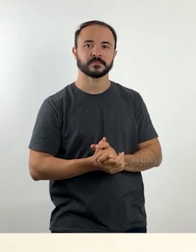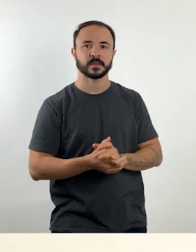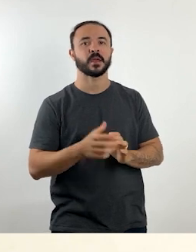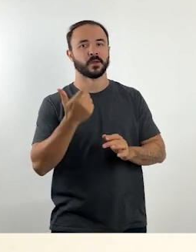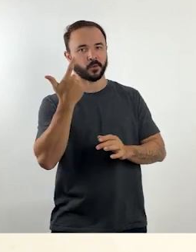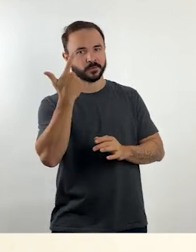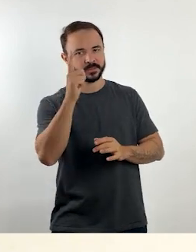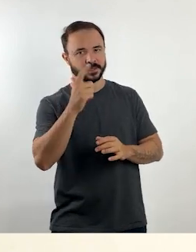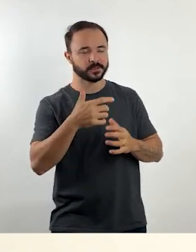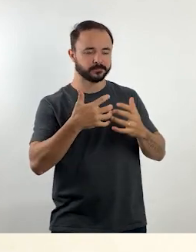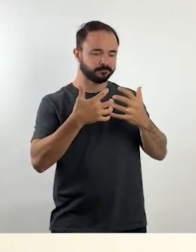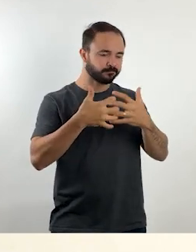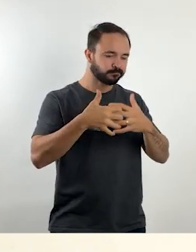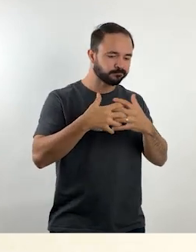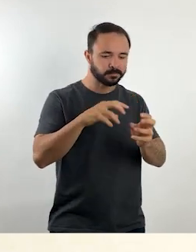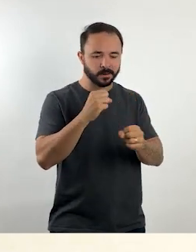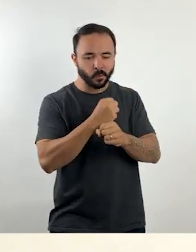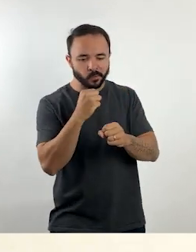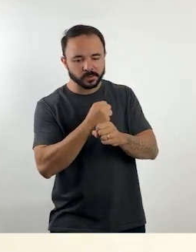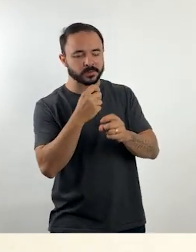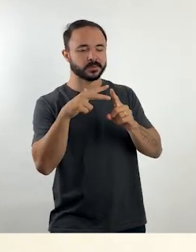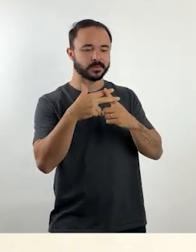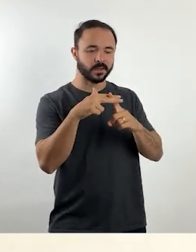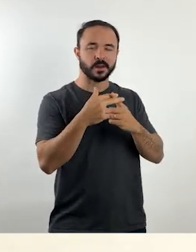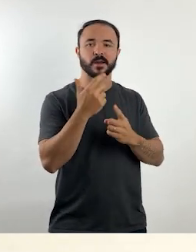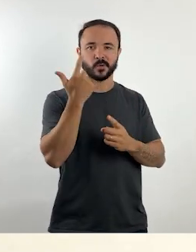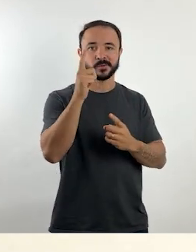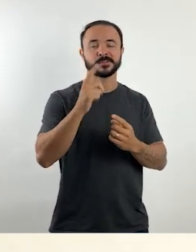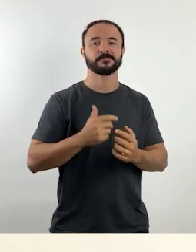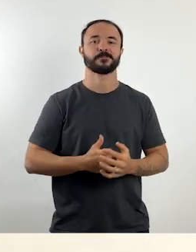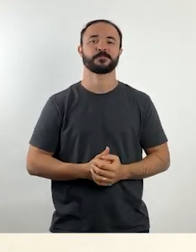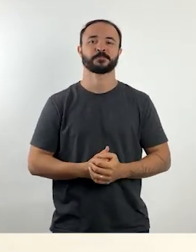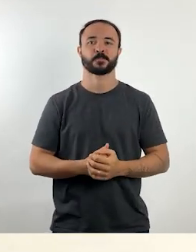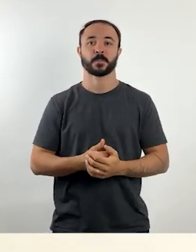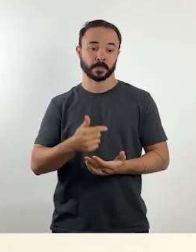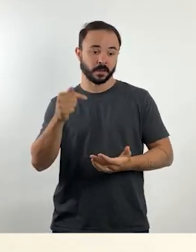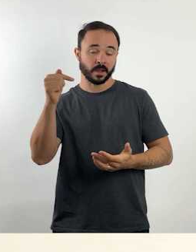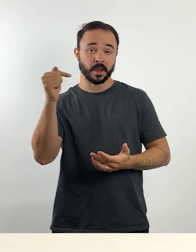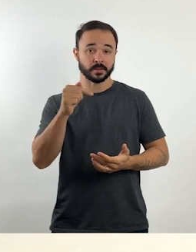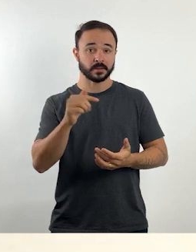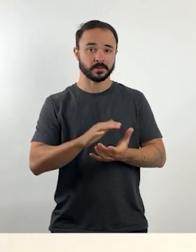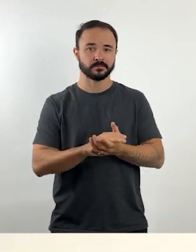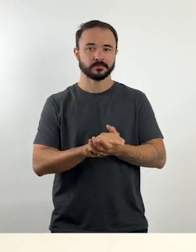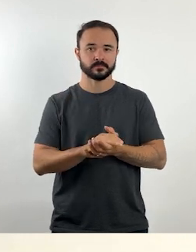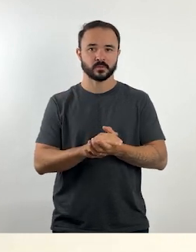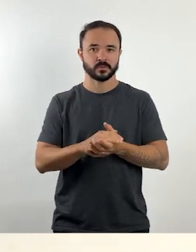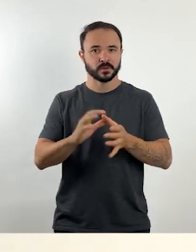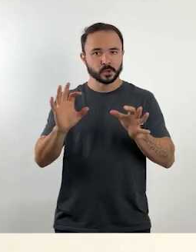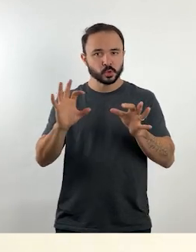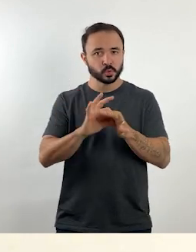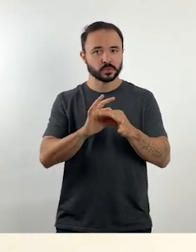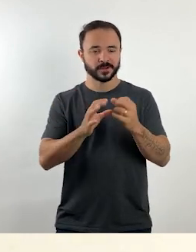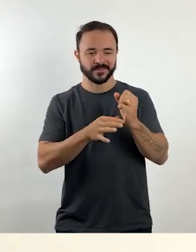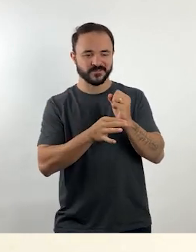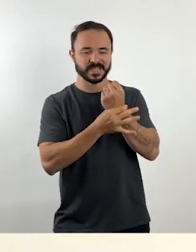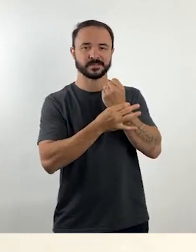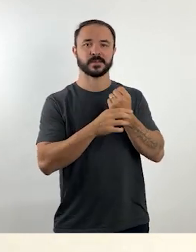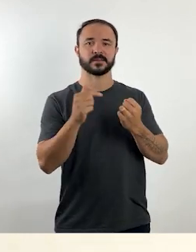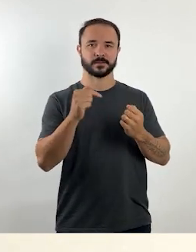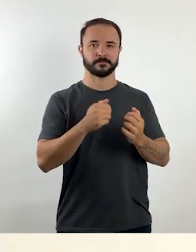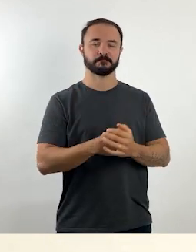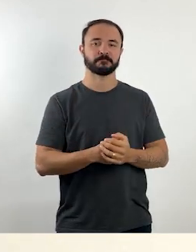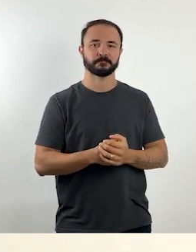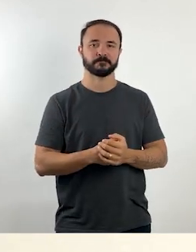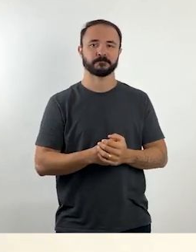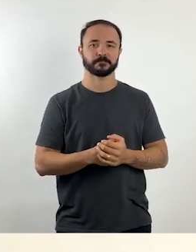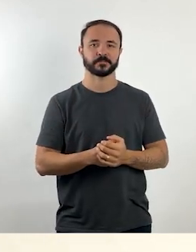faço a montagem do meu modelo desta forma aqui. Aqui eu vou fixar a minha partezinha, a